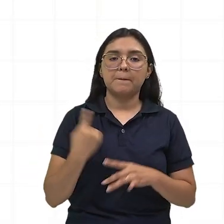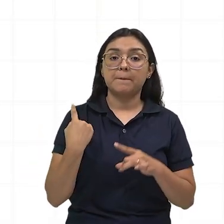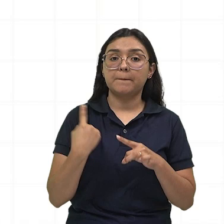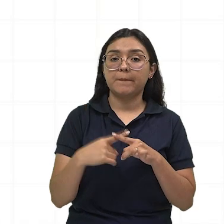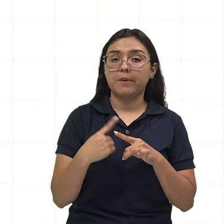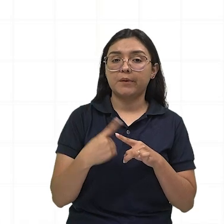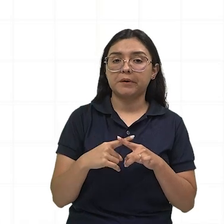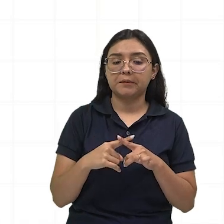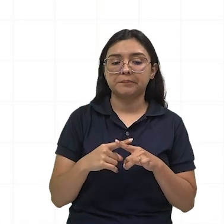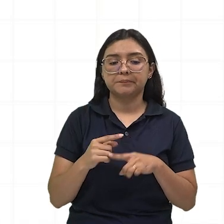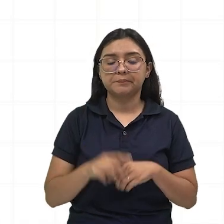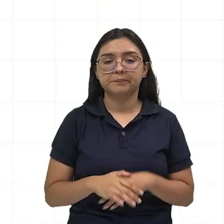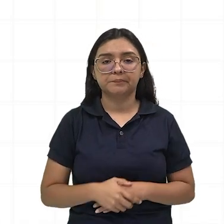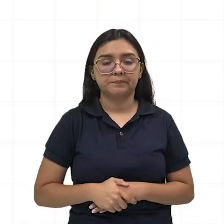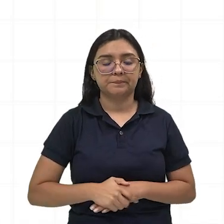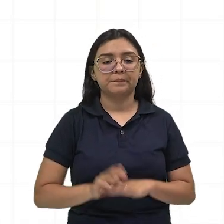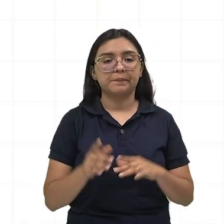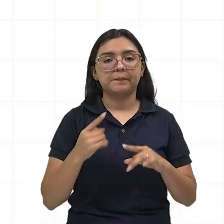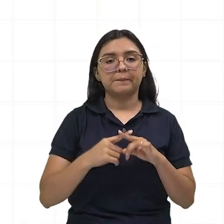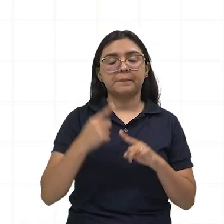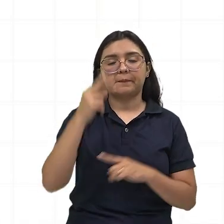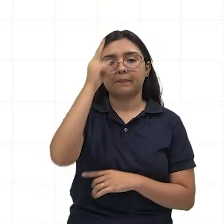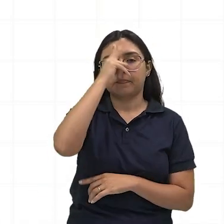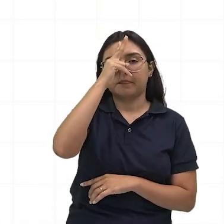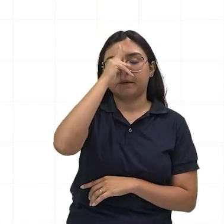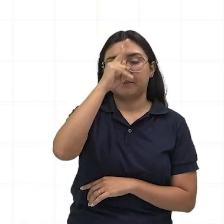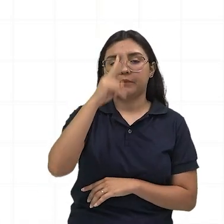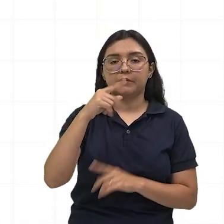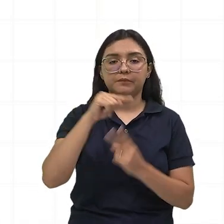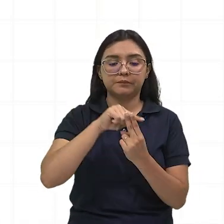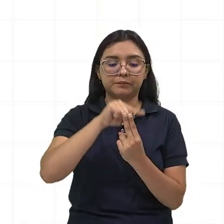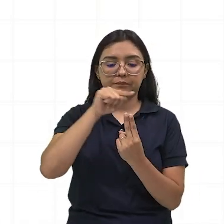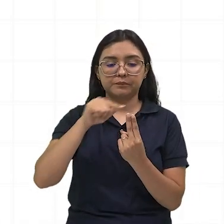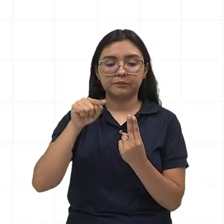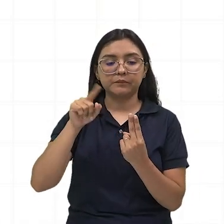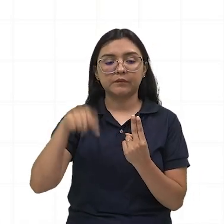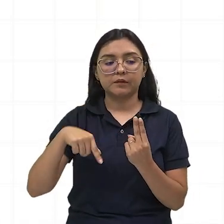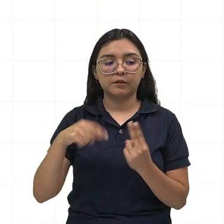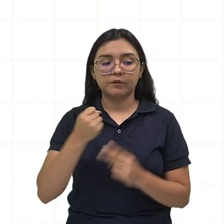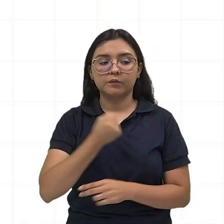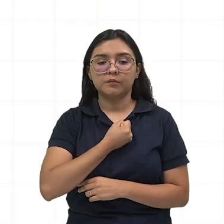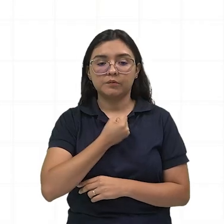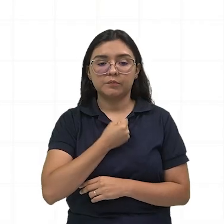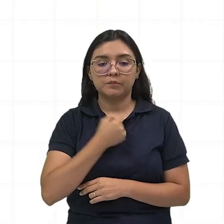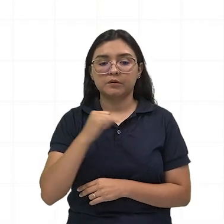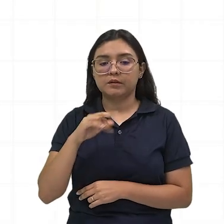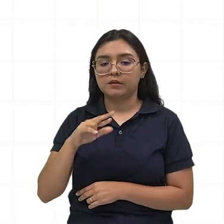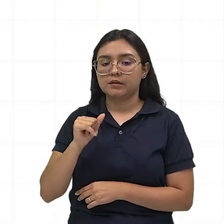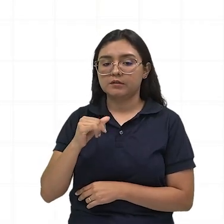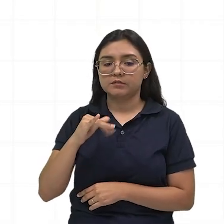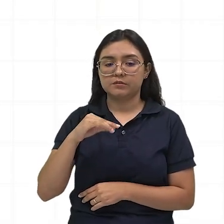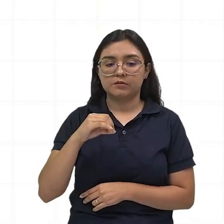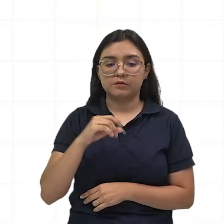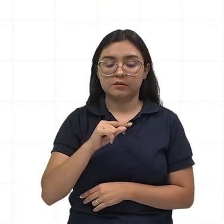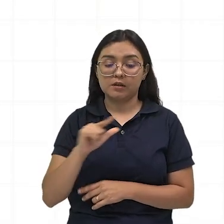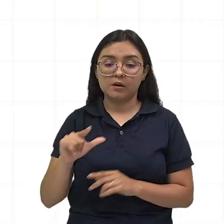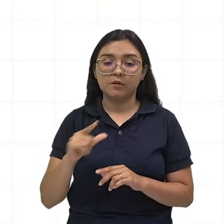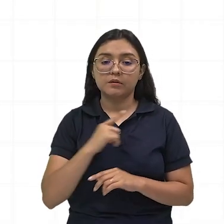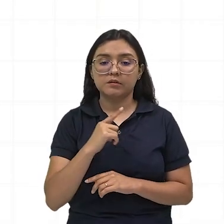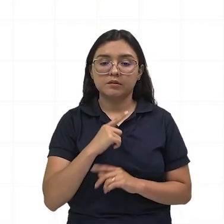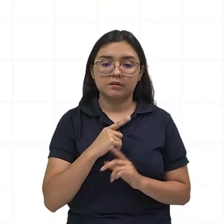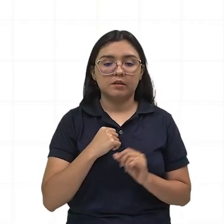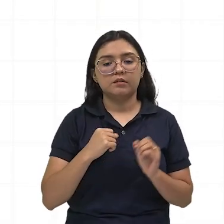que aproximadamente? Porque lembrando que o π ele é um número irracional, ele possui